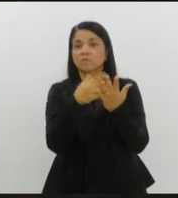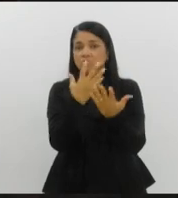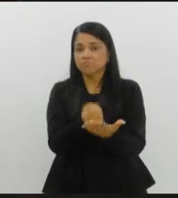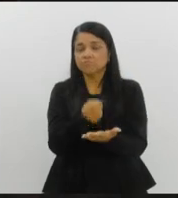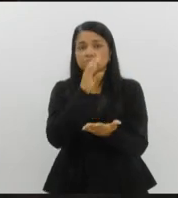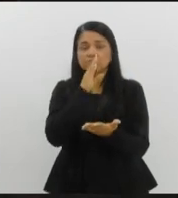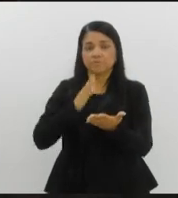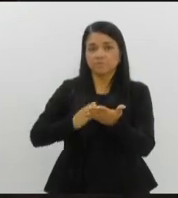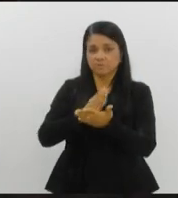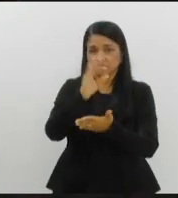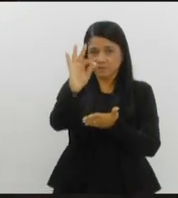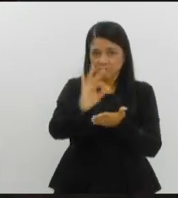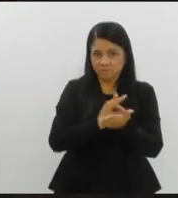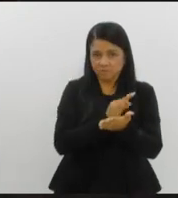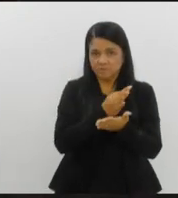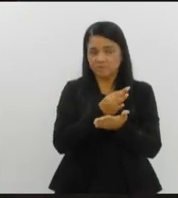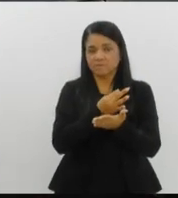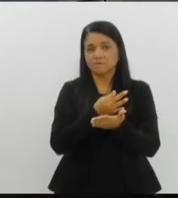Vai autógrafo.